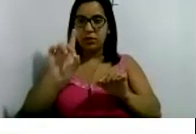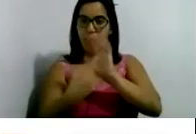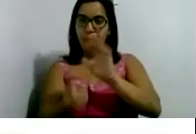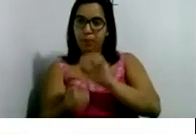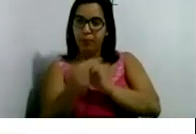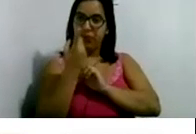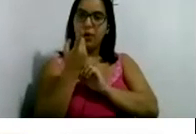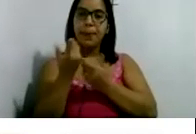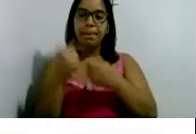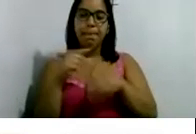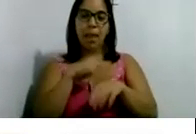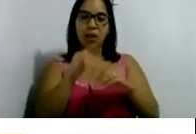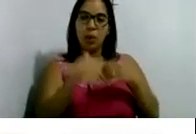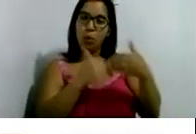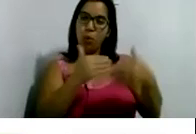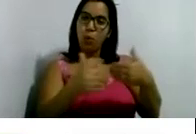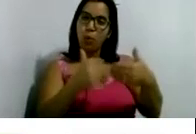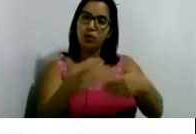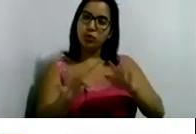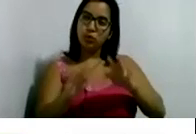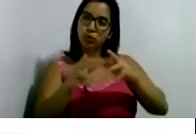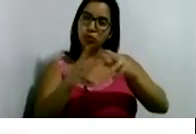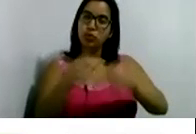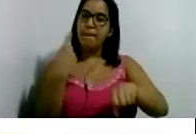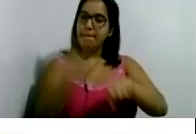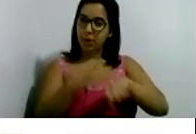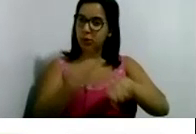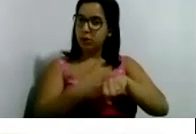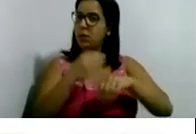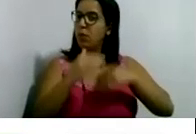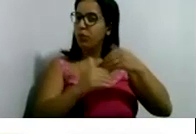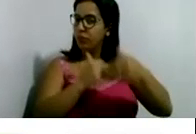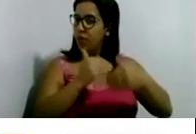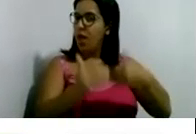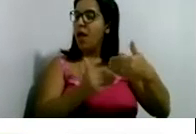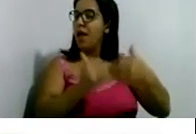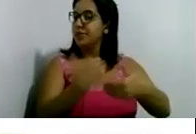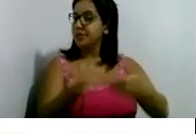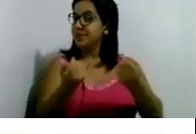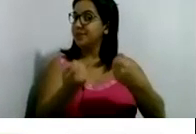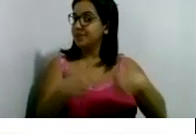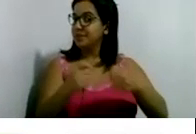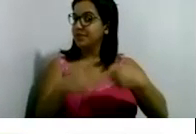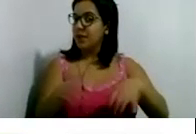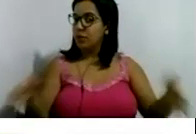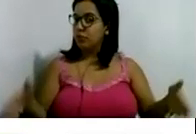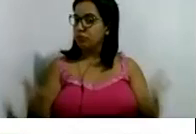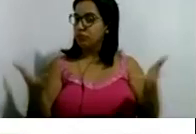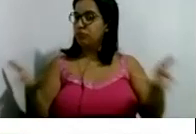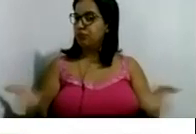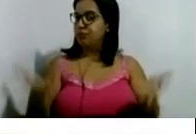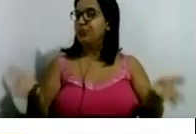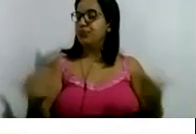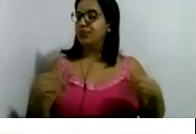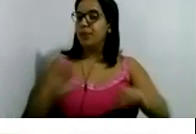tem todo um processo de amadurecimento e ele precisa ser impulsionado para o